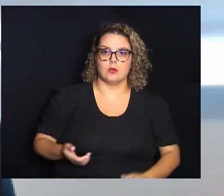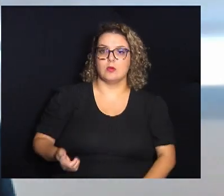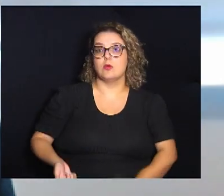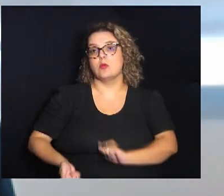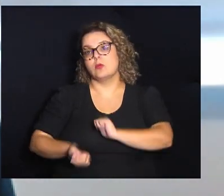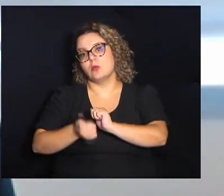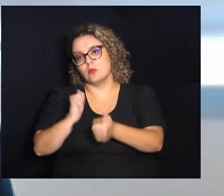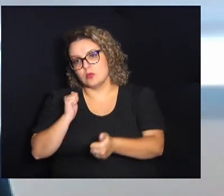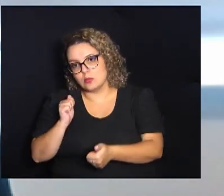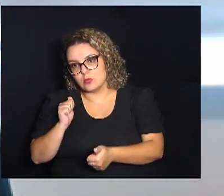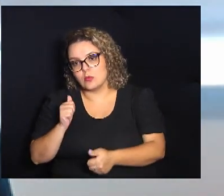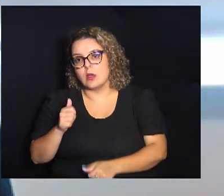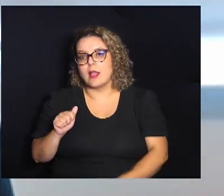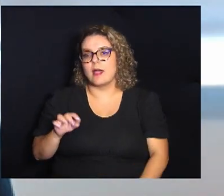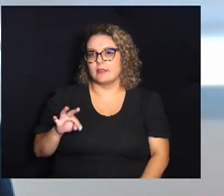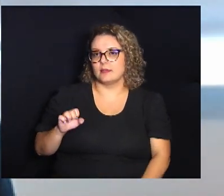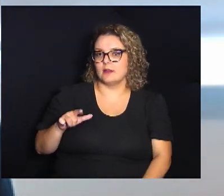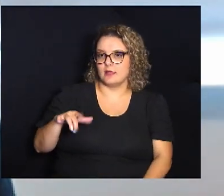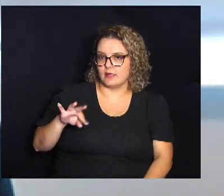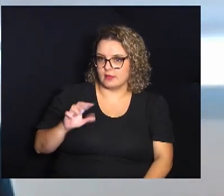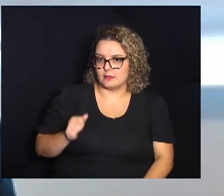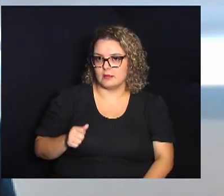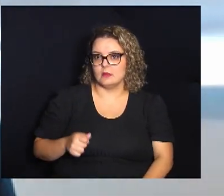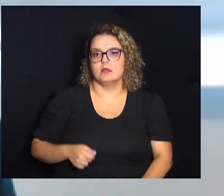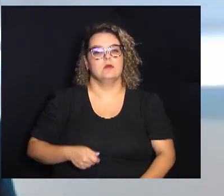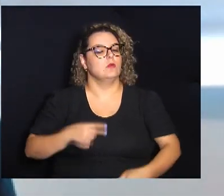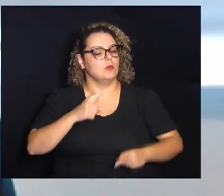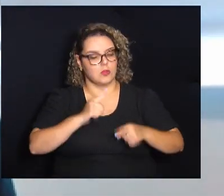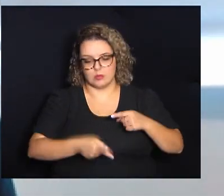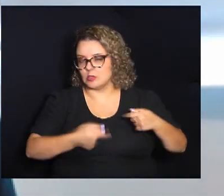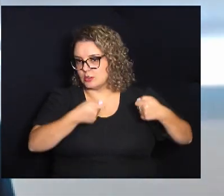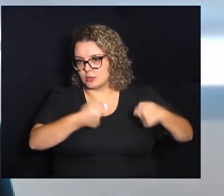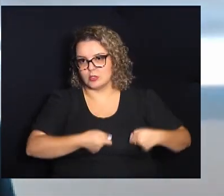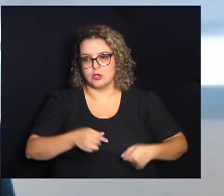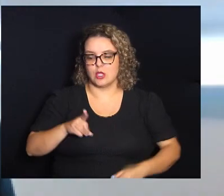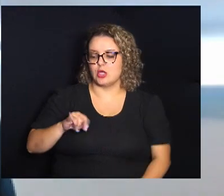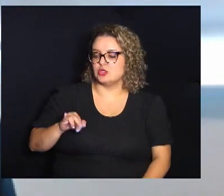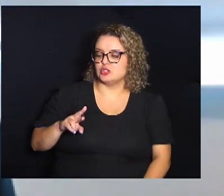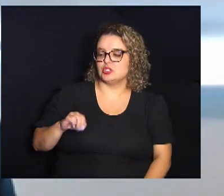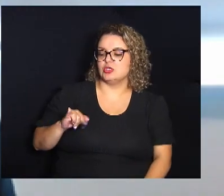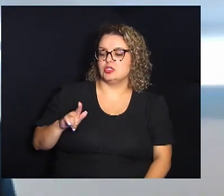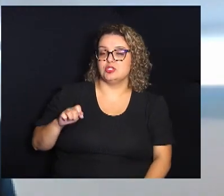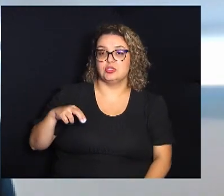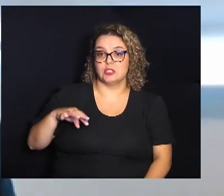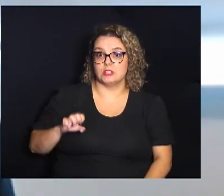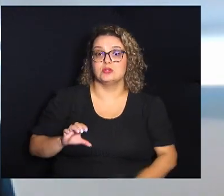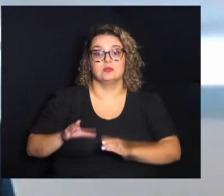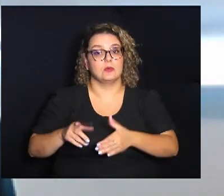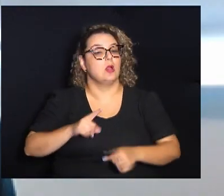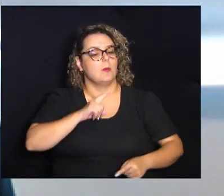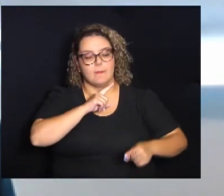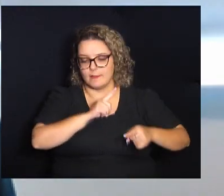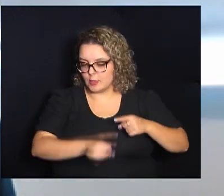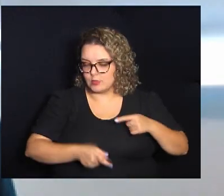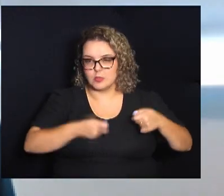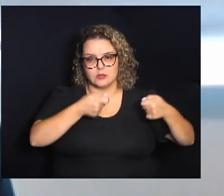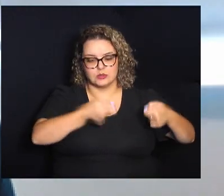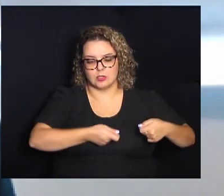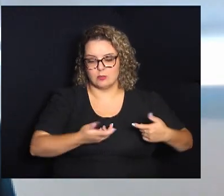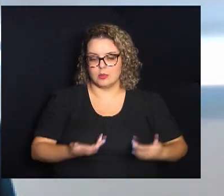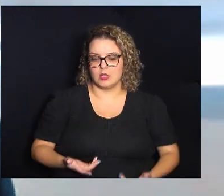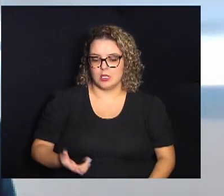participam das competições, eles também estão proibidos de apostar. Dirigentes dos clubes também estão proibidos. Tem